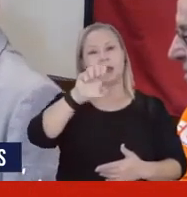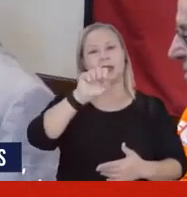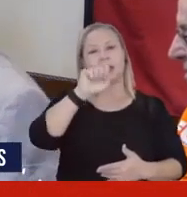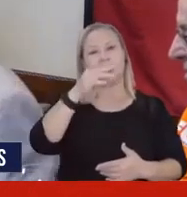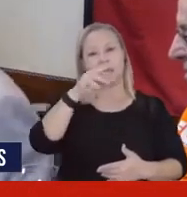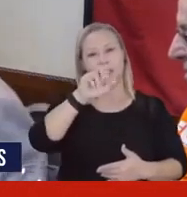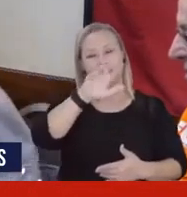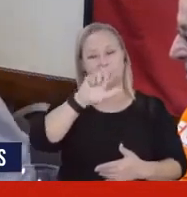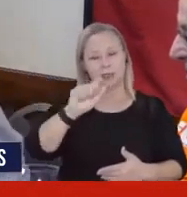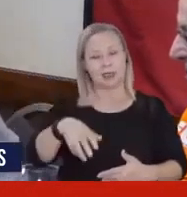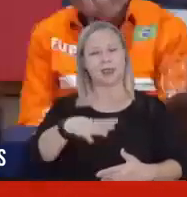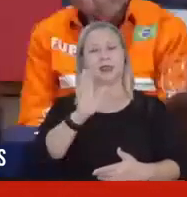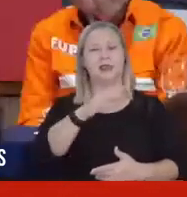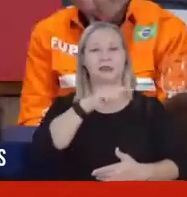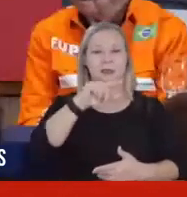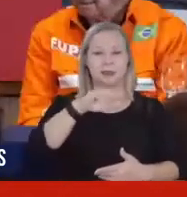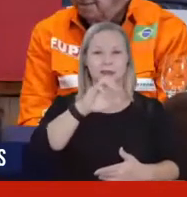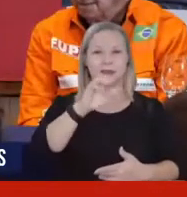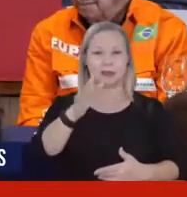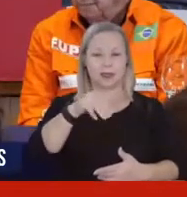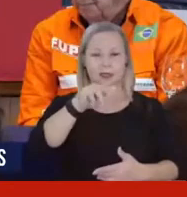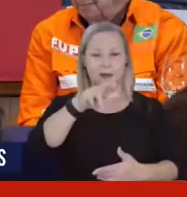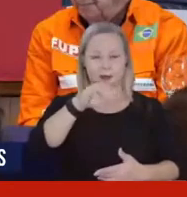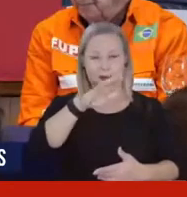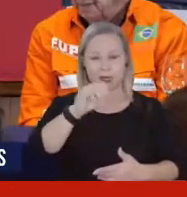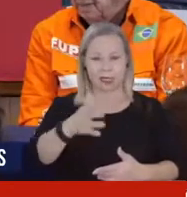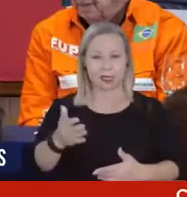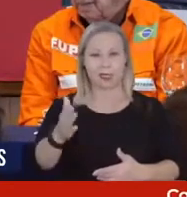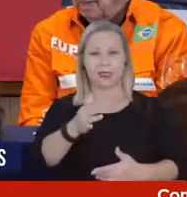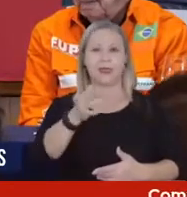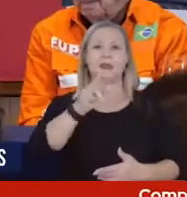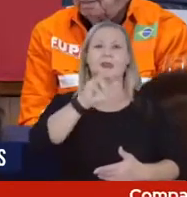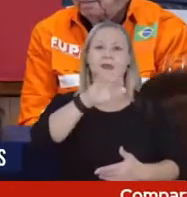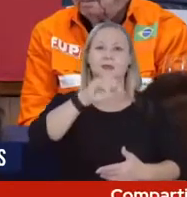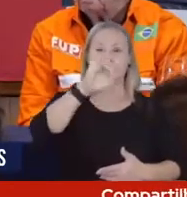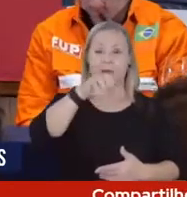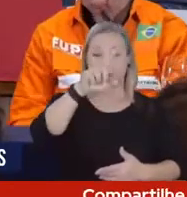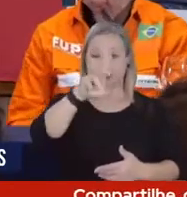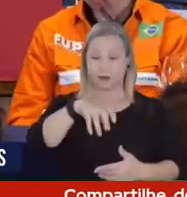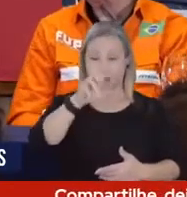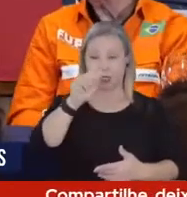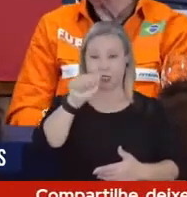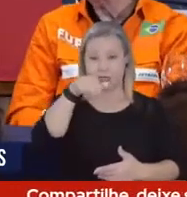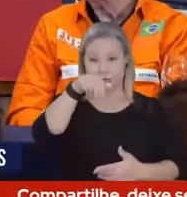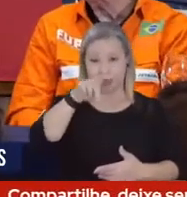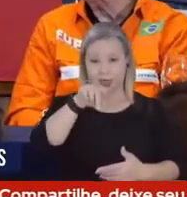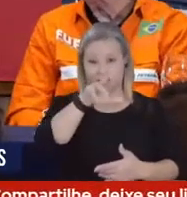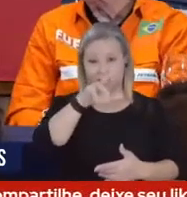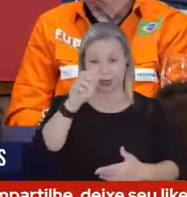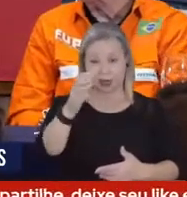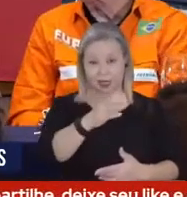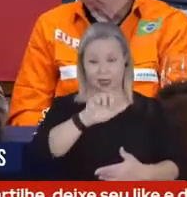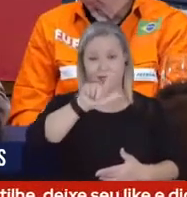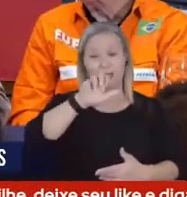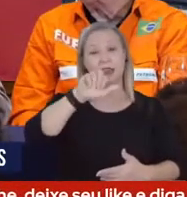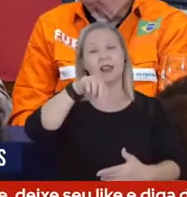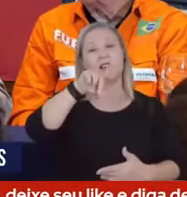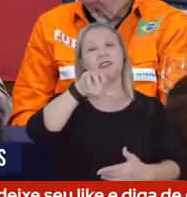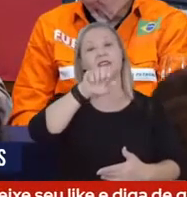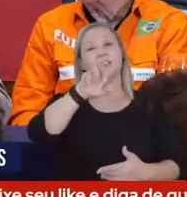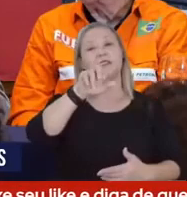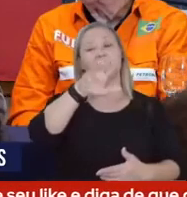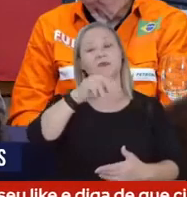Também a presença do Freixo, do André, do Lindberg. E, com certeza, a gente teve aqui muitos ensinamentos, tivemos aulas